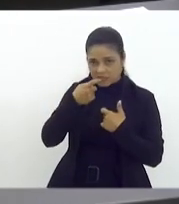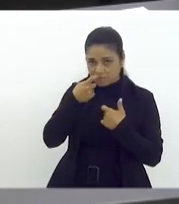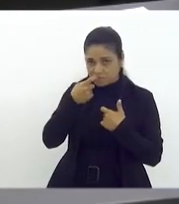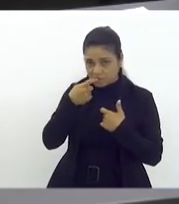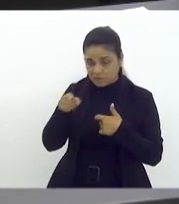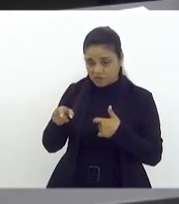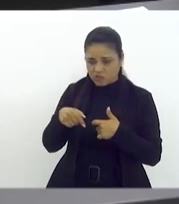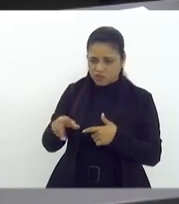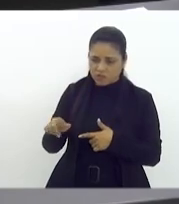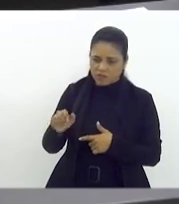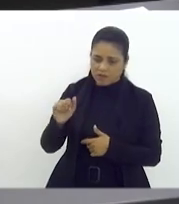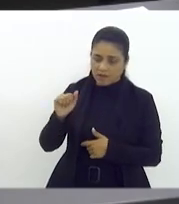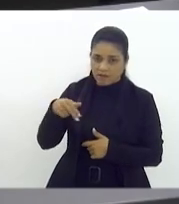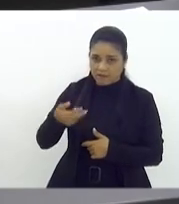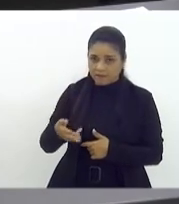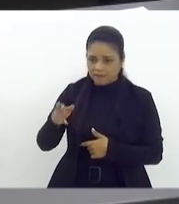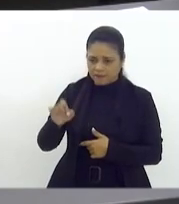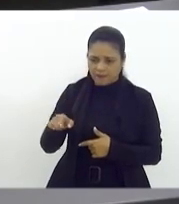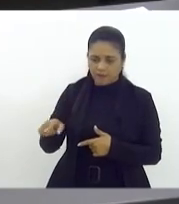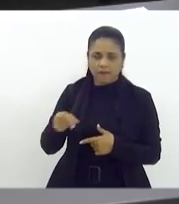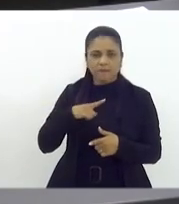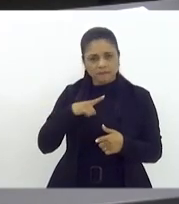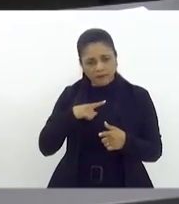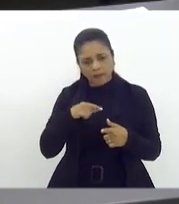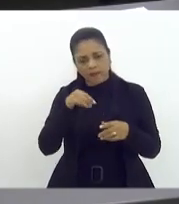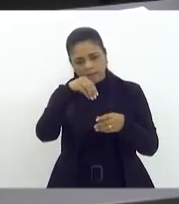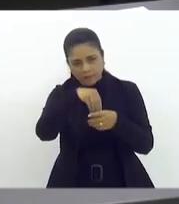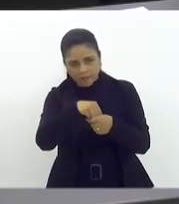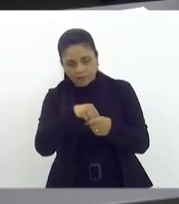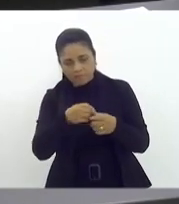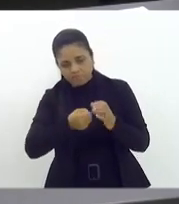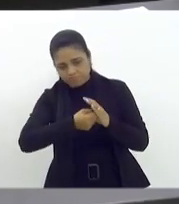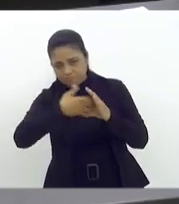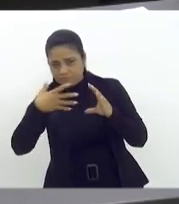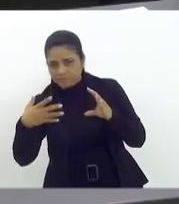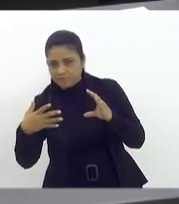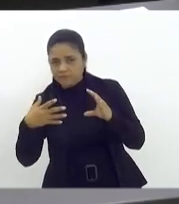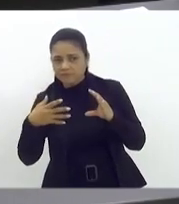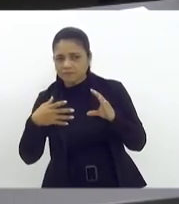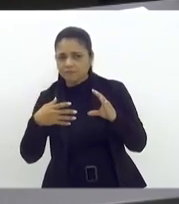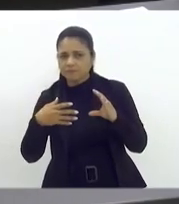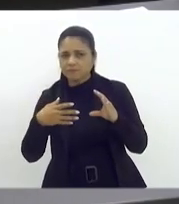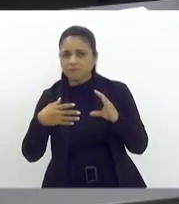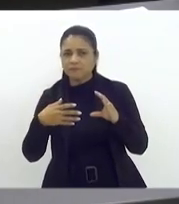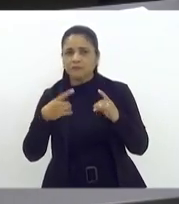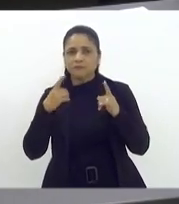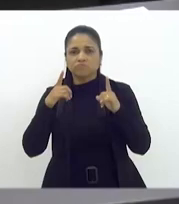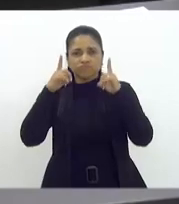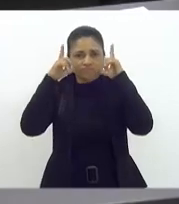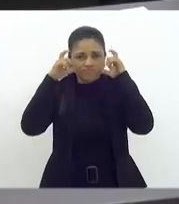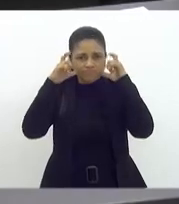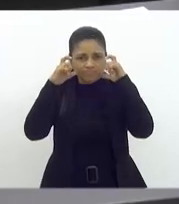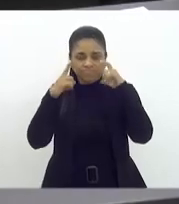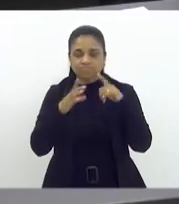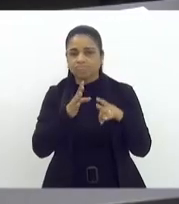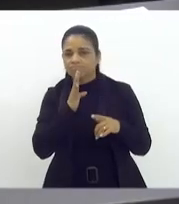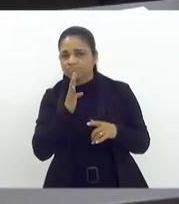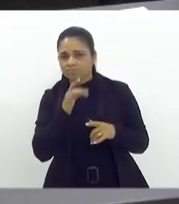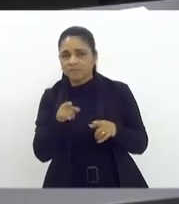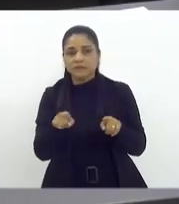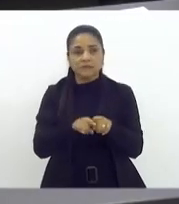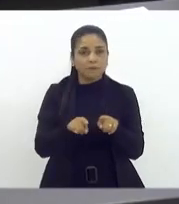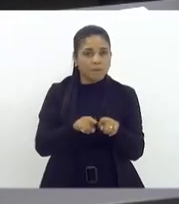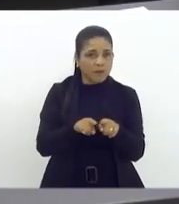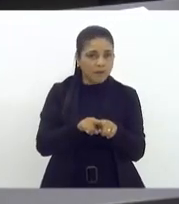instruções utilizadas no reconhecimento também podem ter de forma inadvertida induzido o reconhecimento de André assim também como